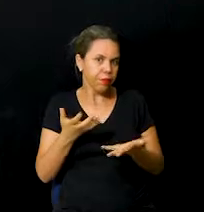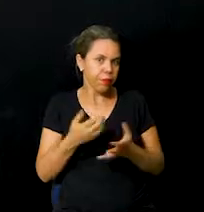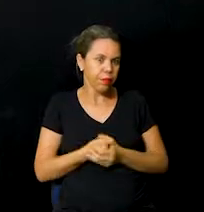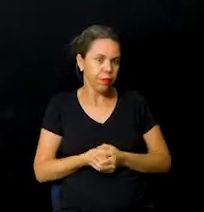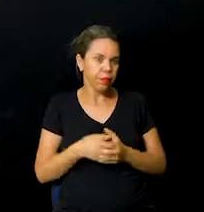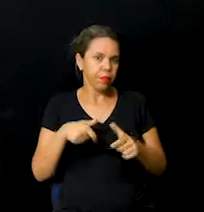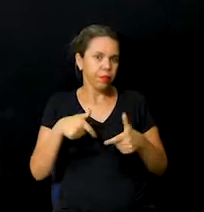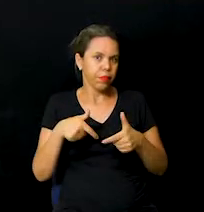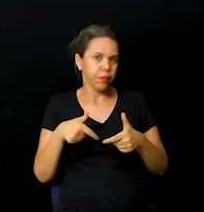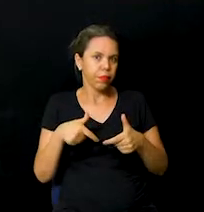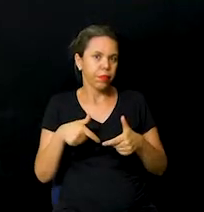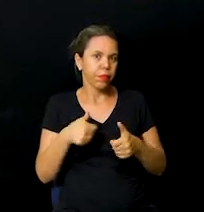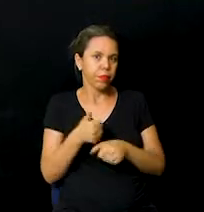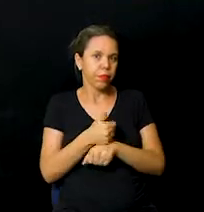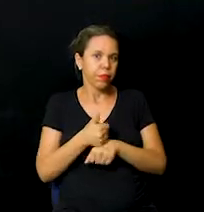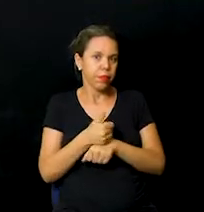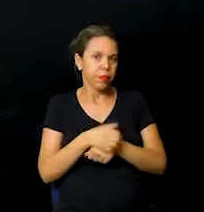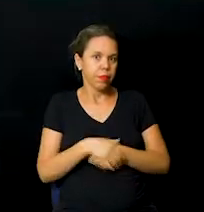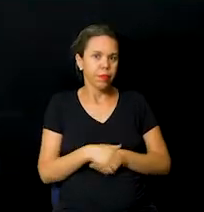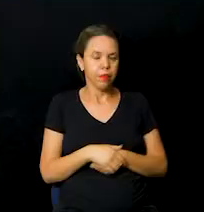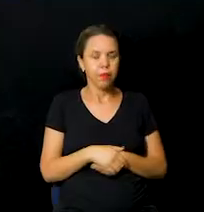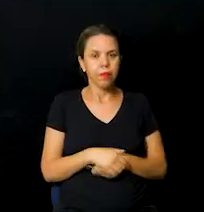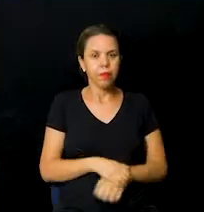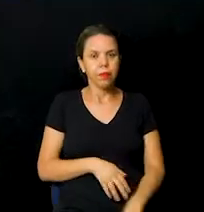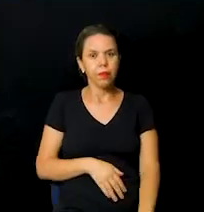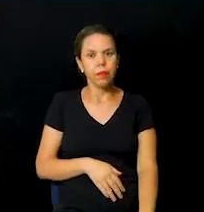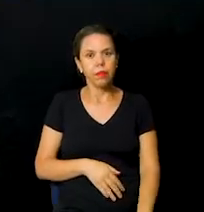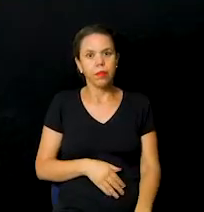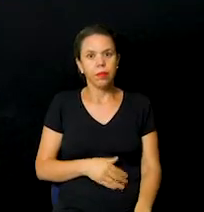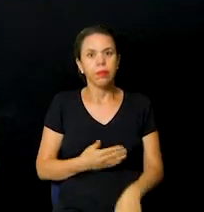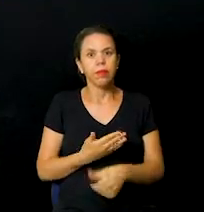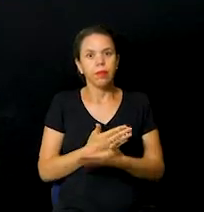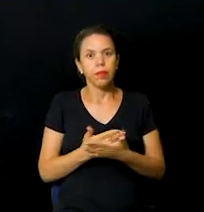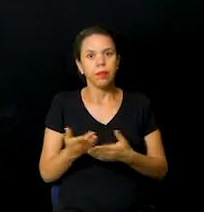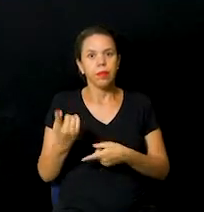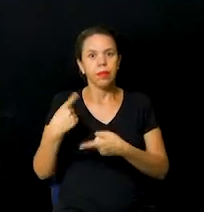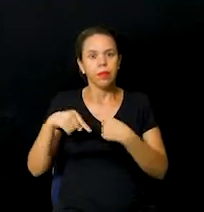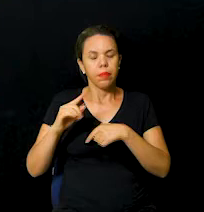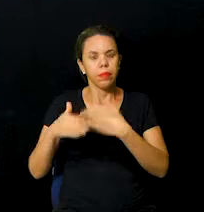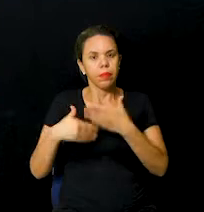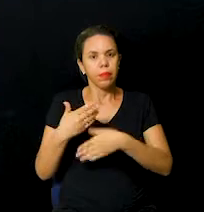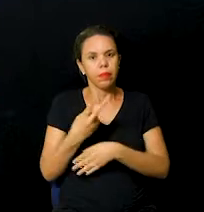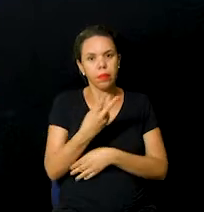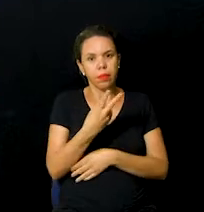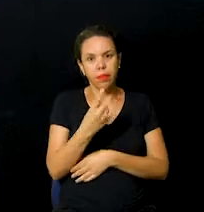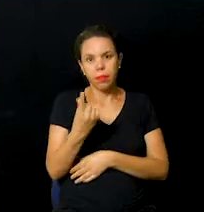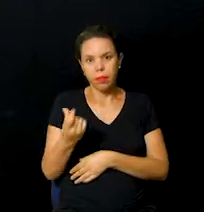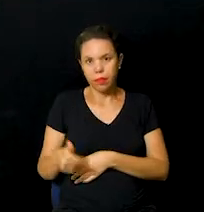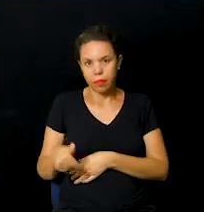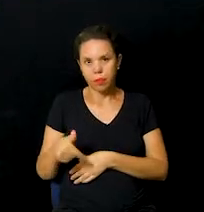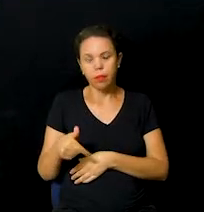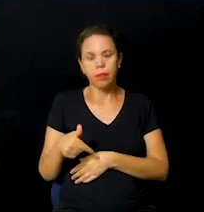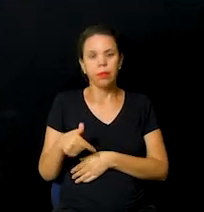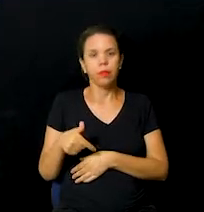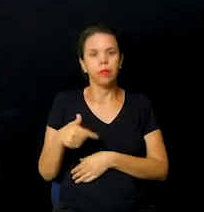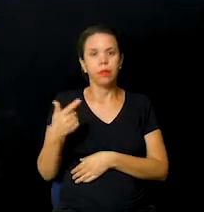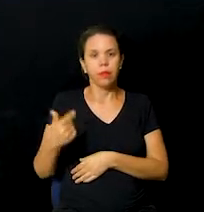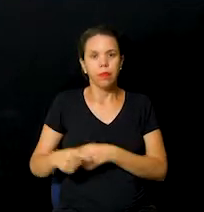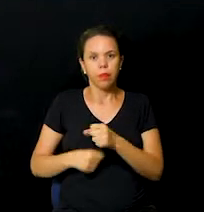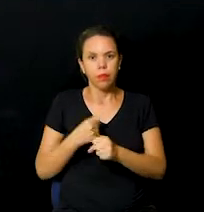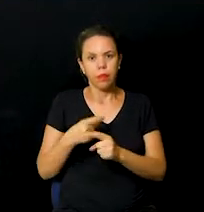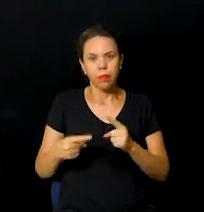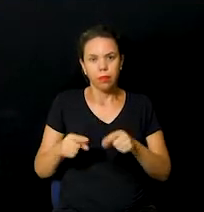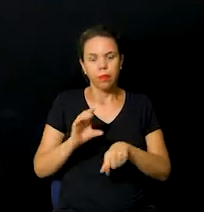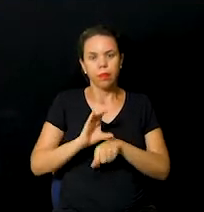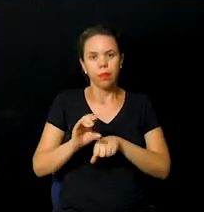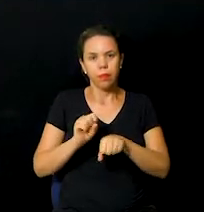queira trabalhar nesse segmento? O iniciante de sucesso, ele já tem desde 2017, aonde uma vez por